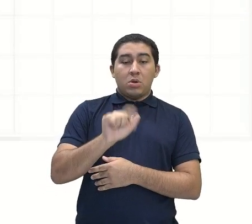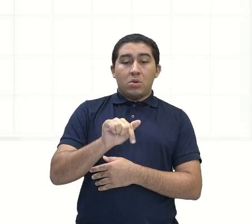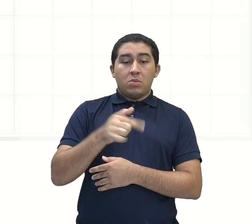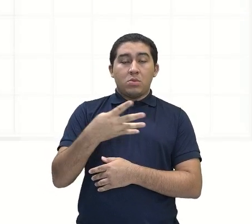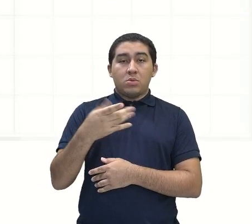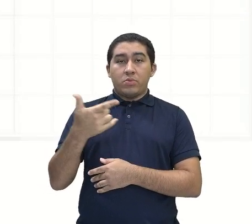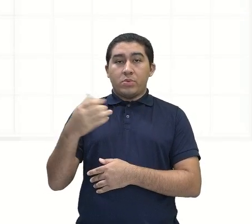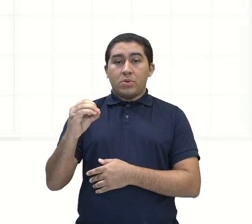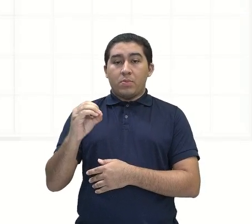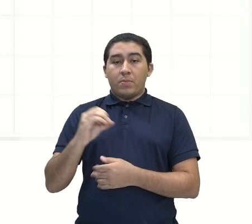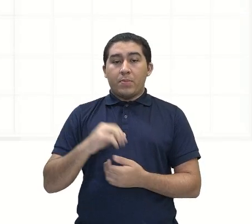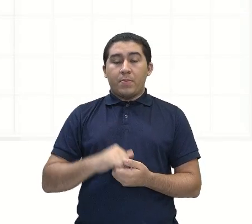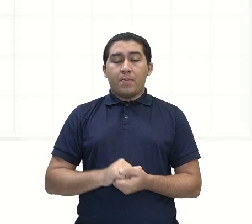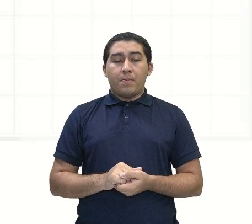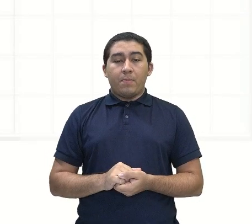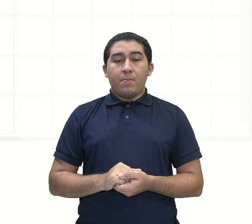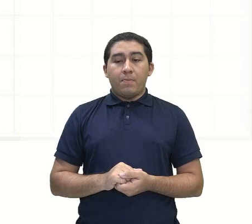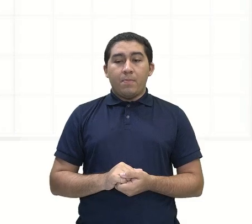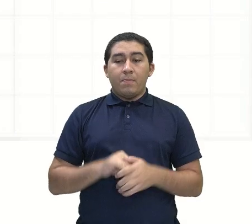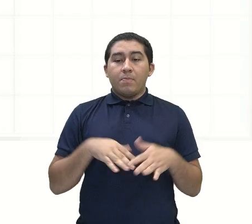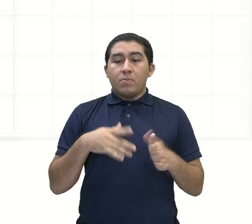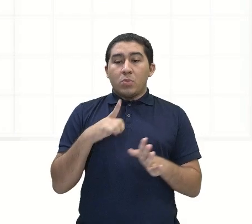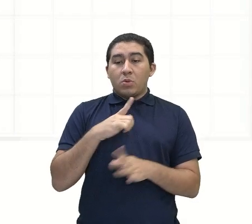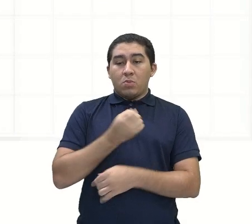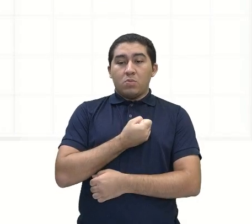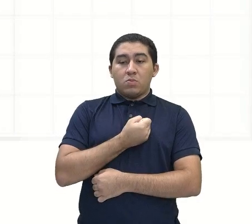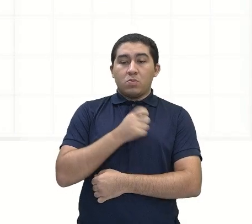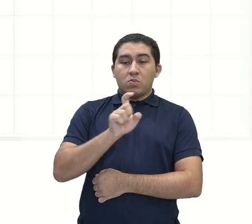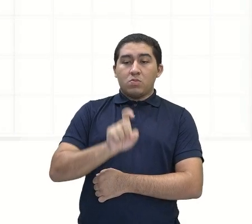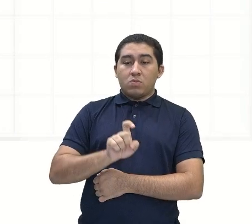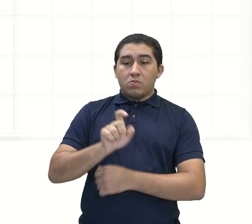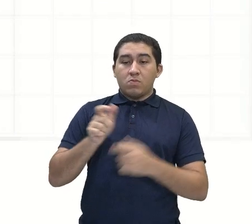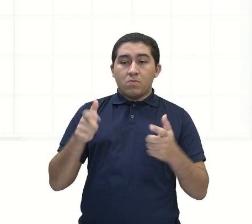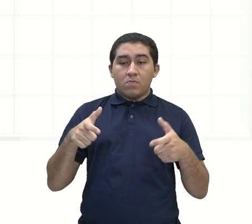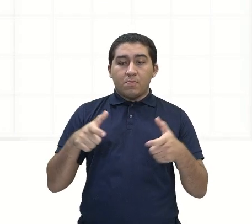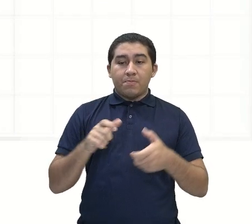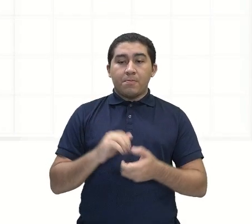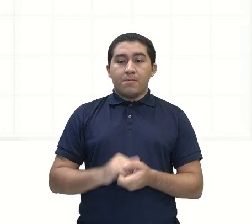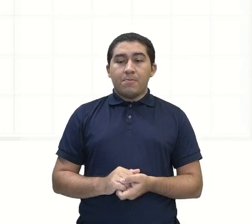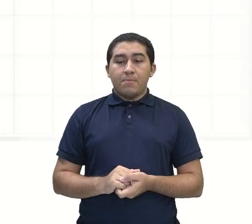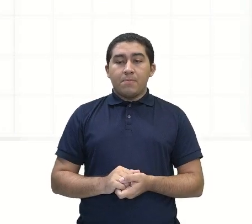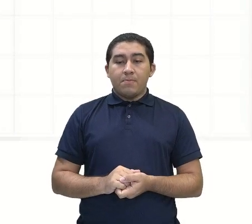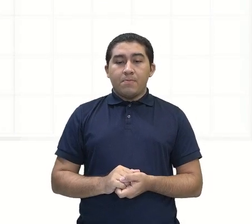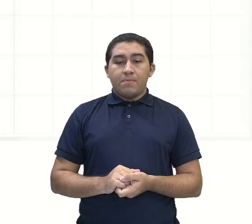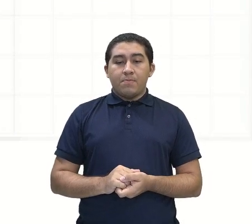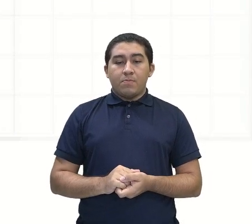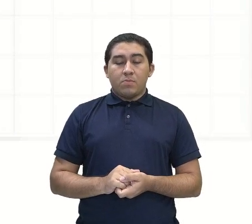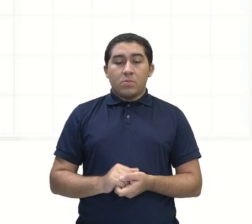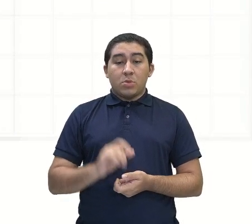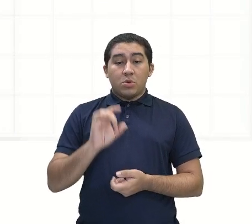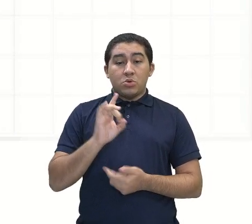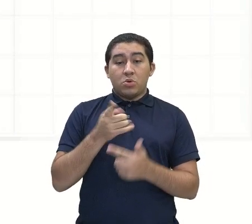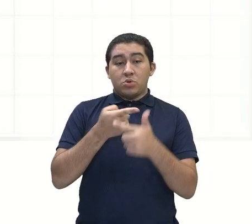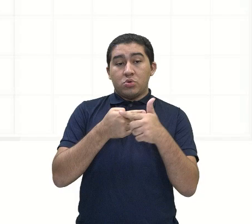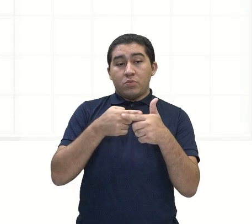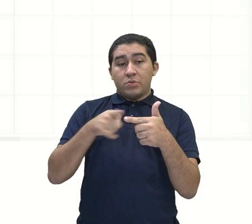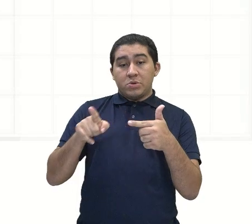zero, 420. Então, o valor de x aqui, ó, basta a gente dividir agora,